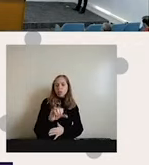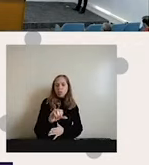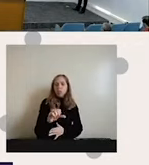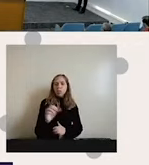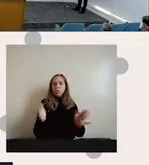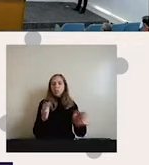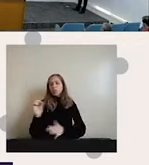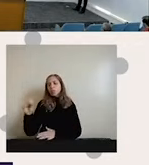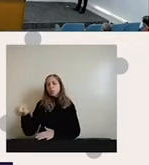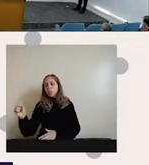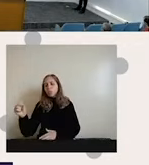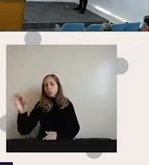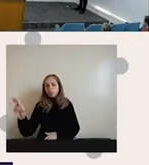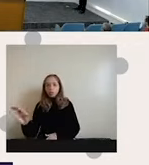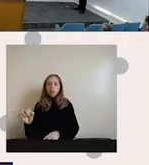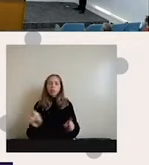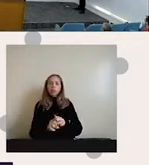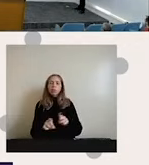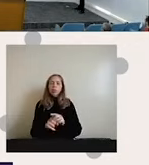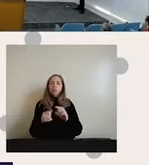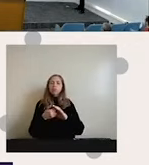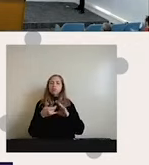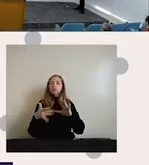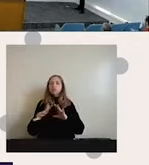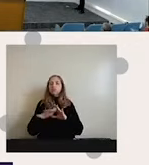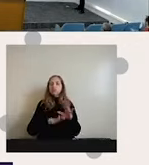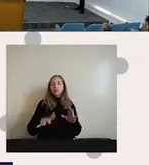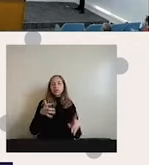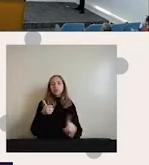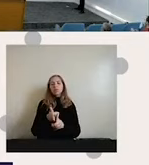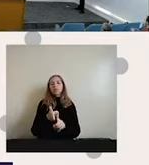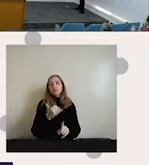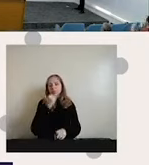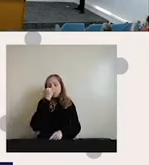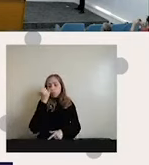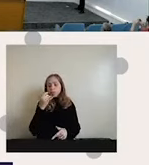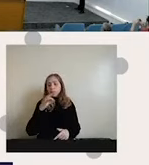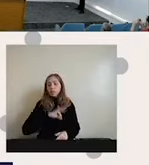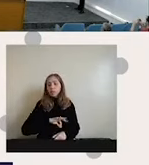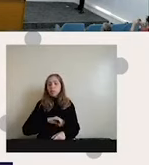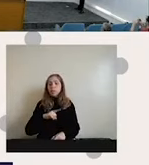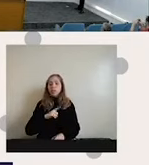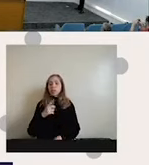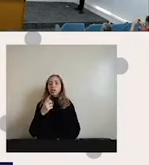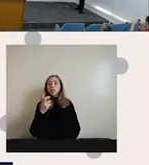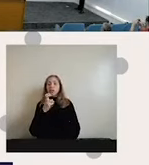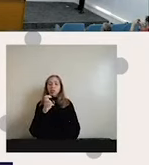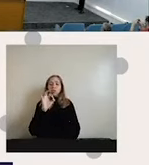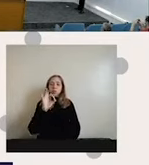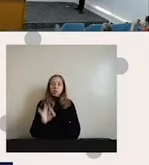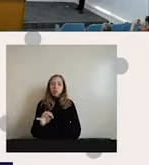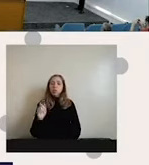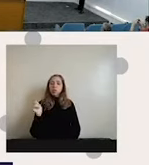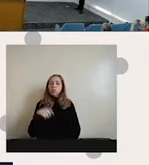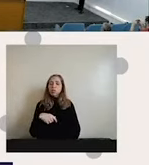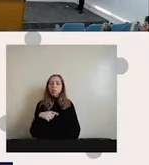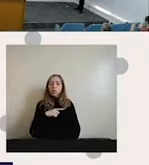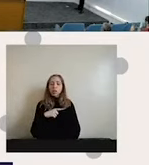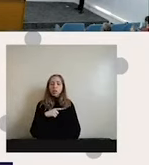caracterização acidentária desses benefícios, a gente pode ver que só 5% dos benefícios foram considerados